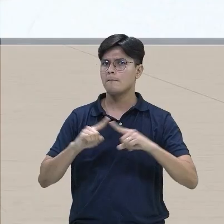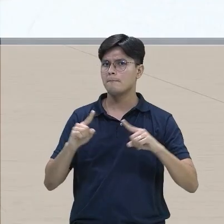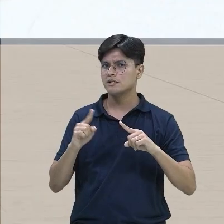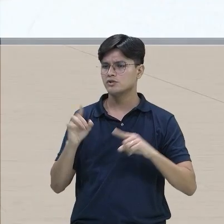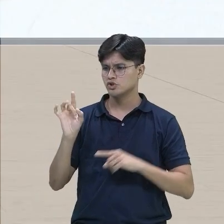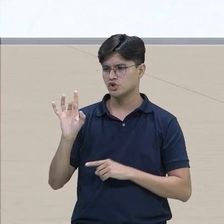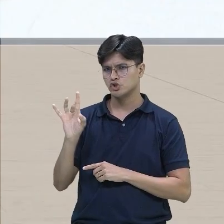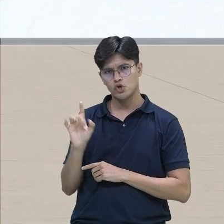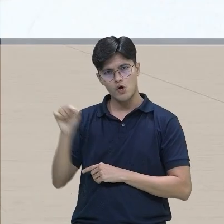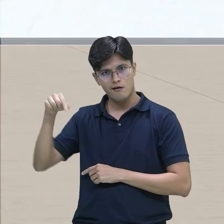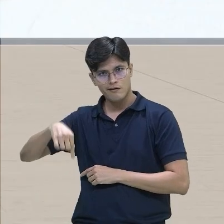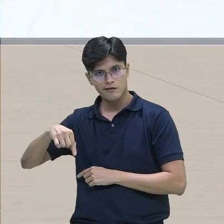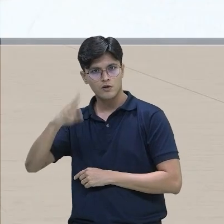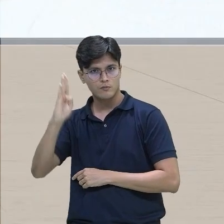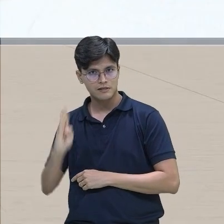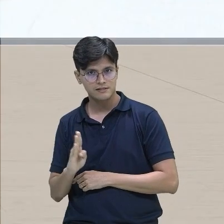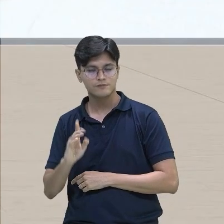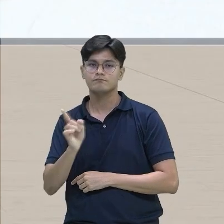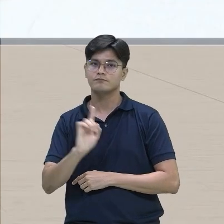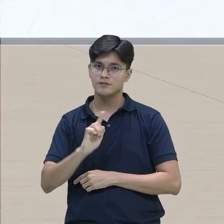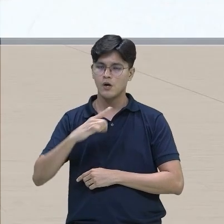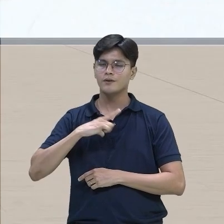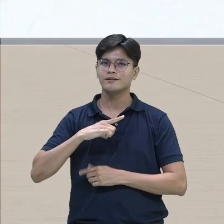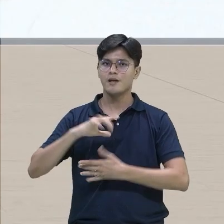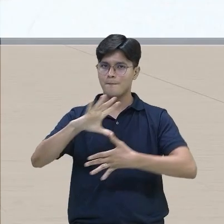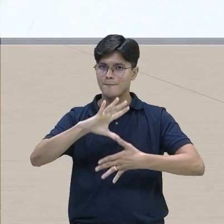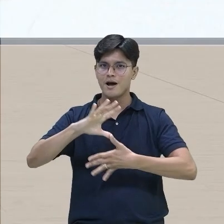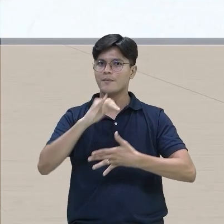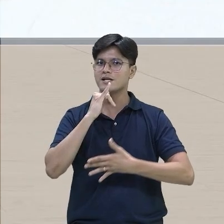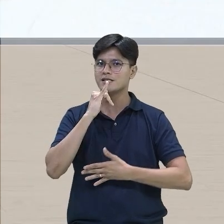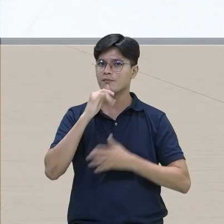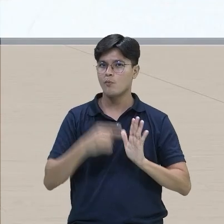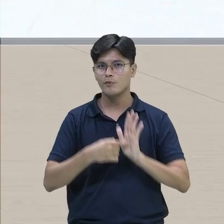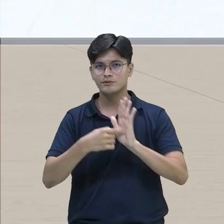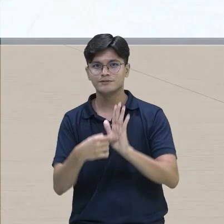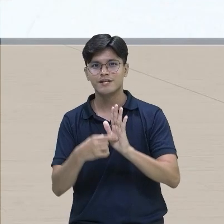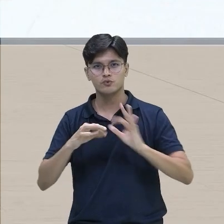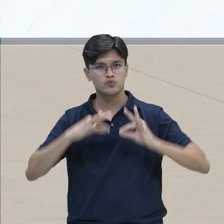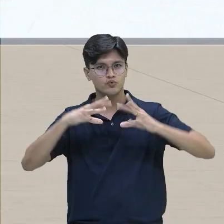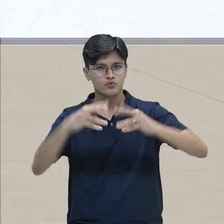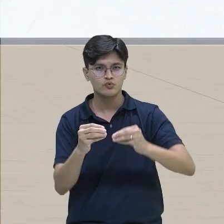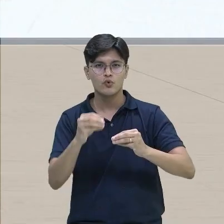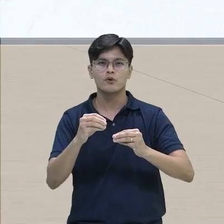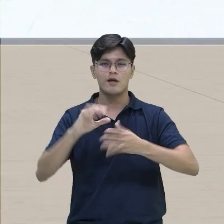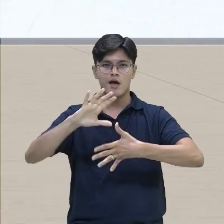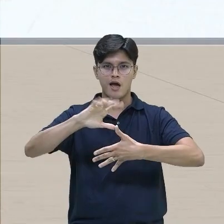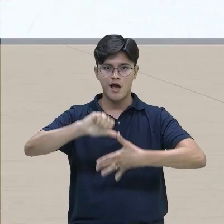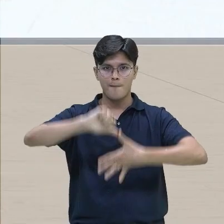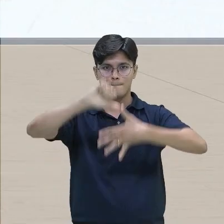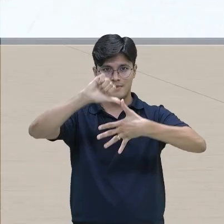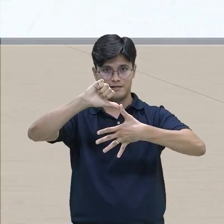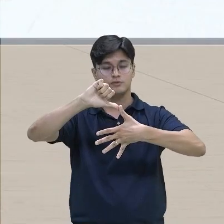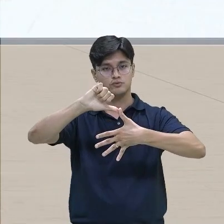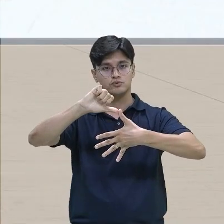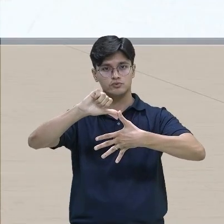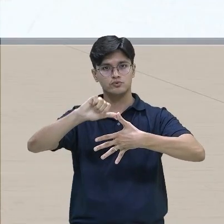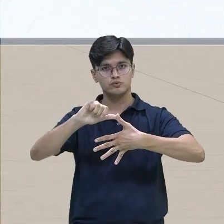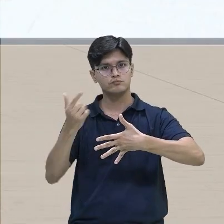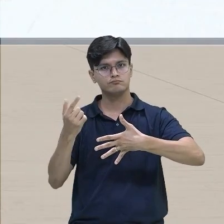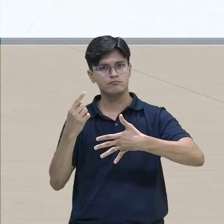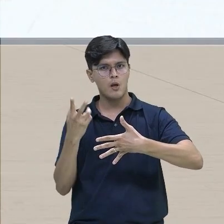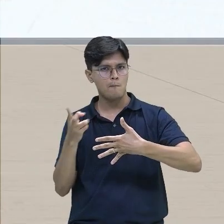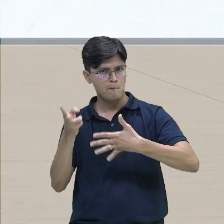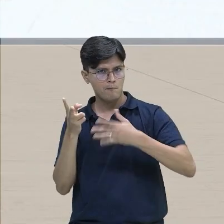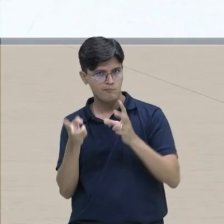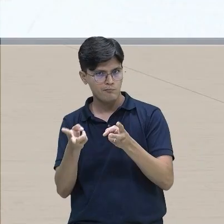Temos a América do Sul todinha para a gente analisar. Olha só, a gente pode ver, né, que essas áreas, que já é fora do Brasil,